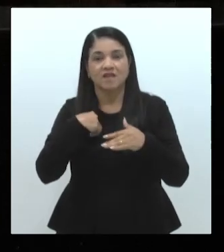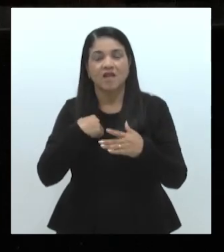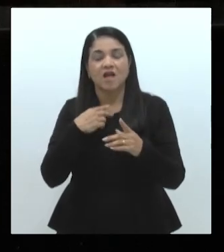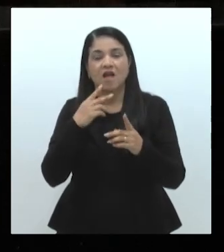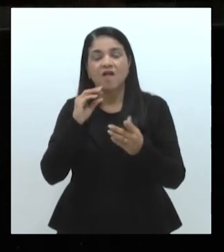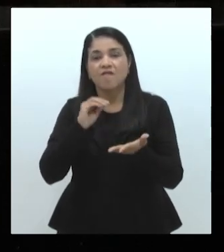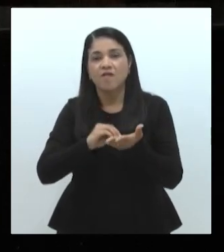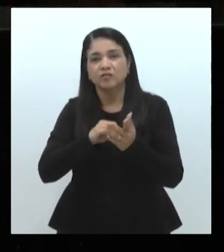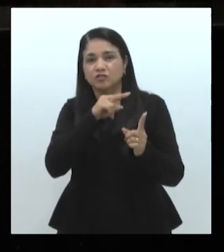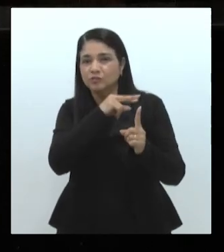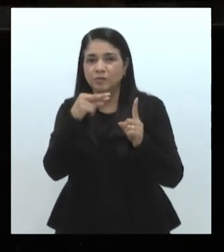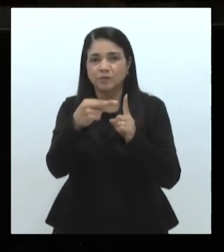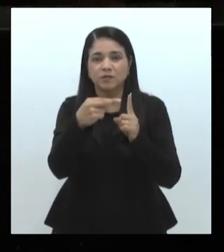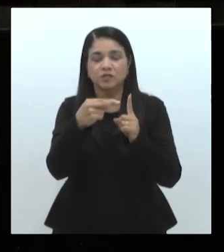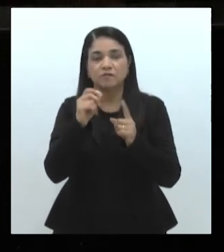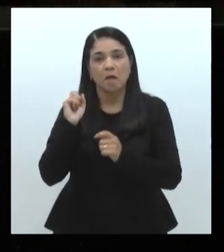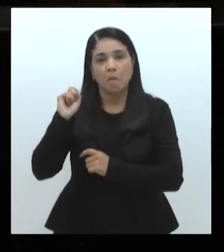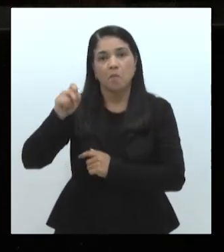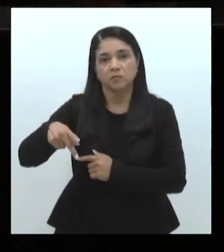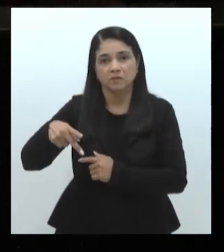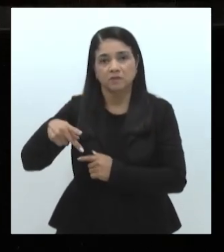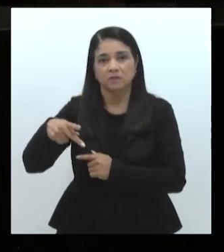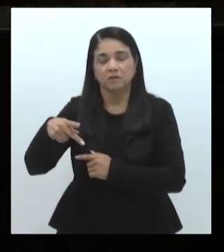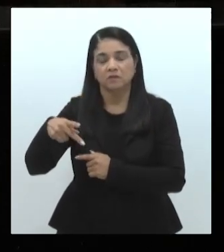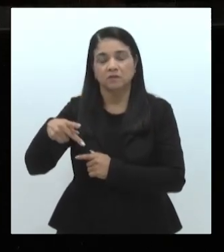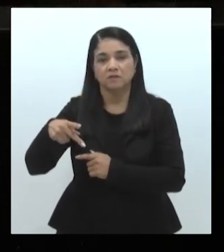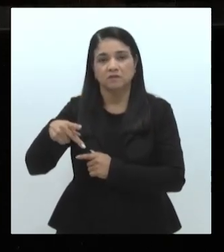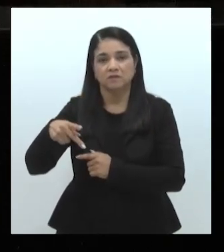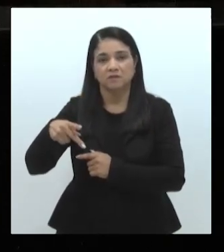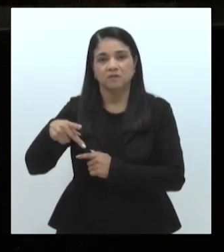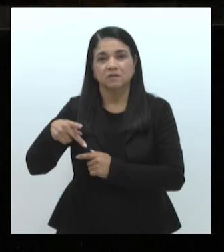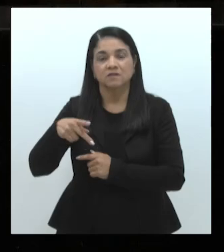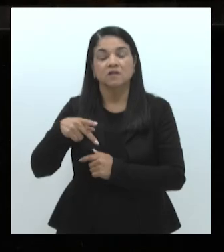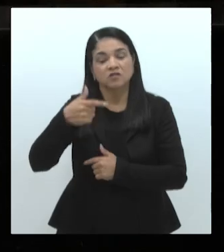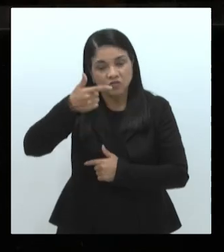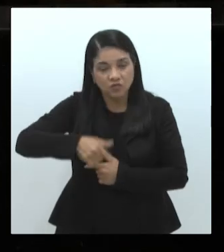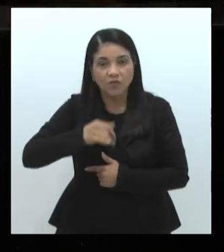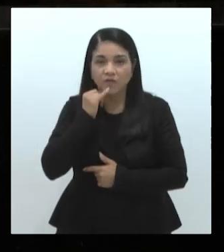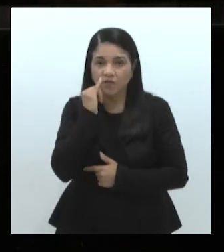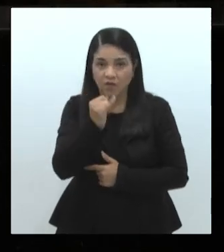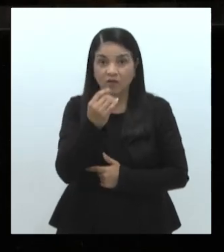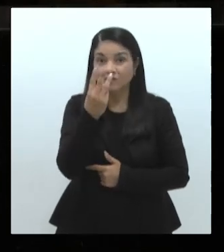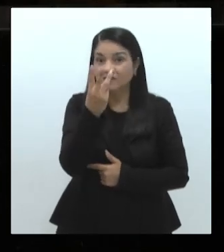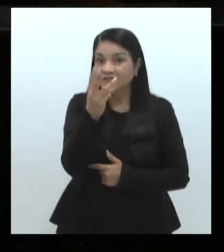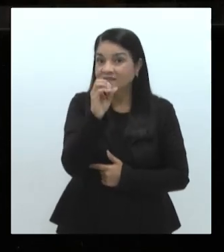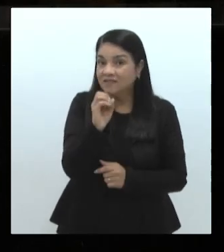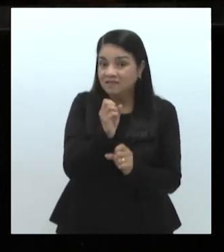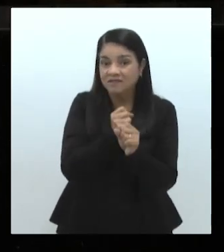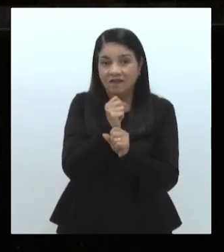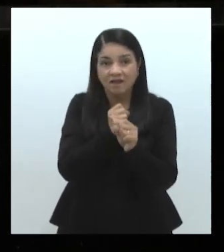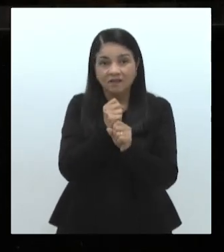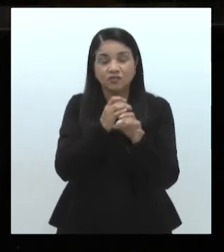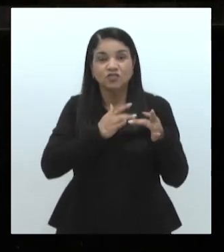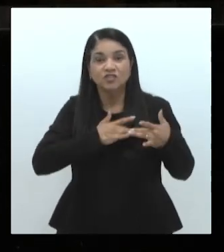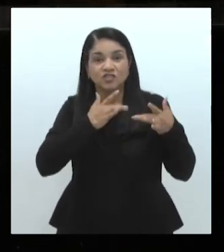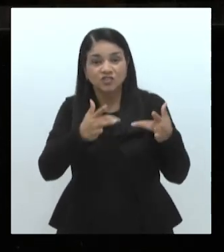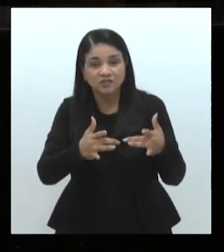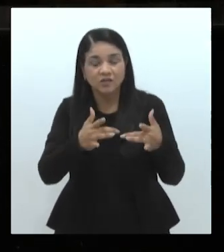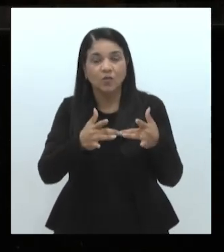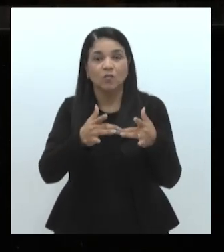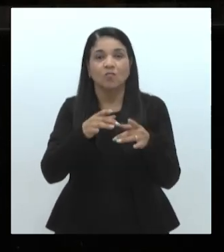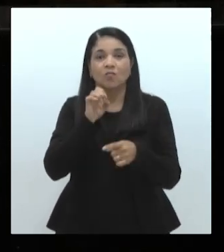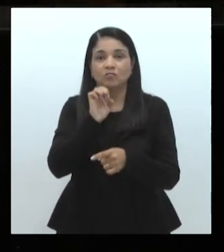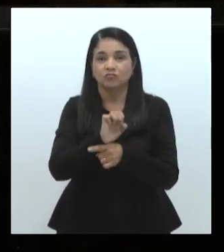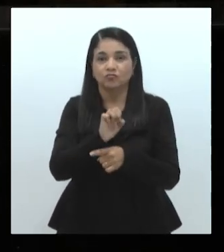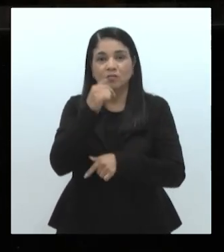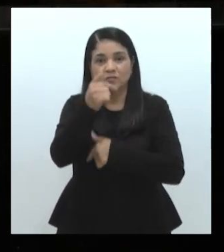perspectiva para a aposentadoria após, volto a dizer, muitos deles de 30 anos de dedicação servindo ao Estado